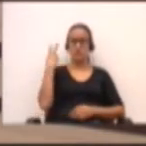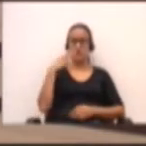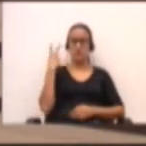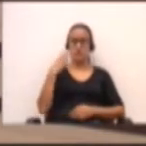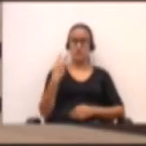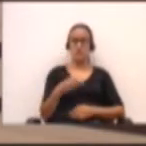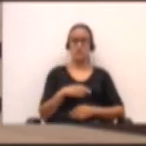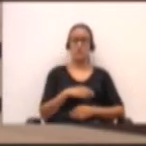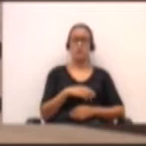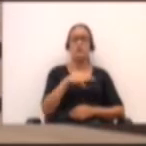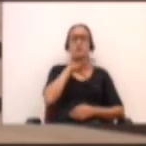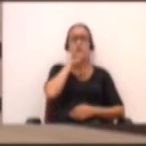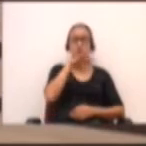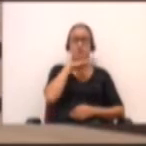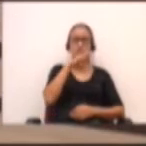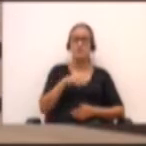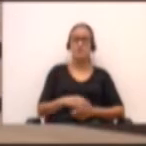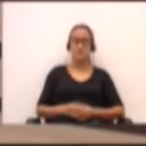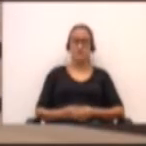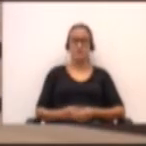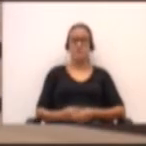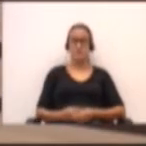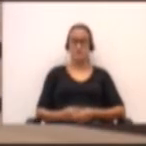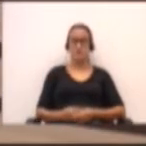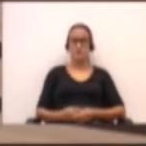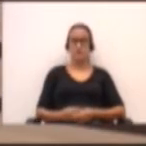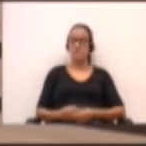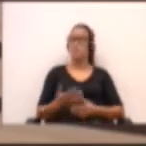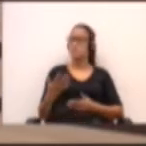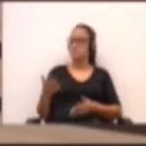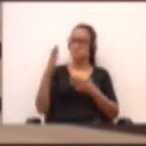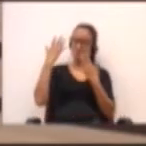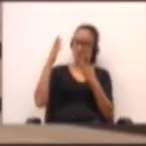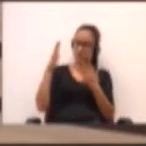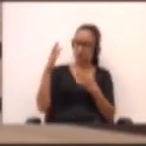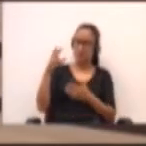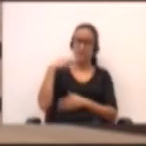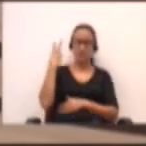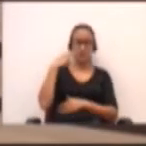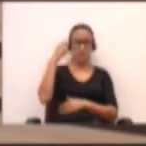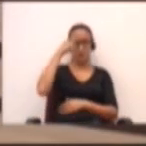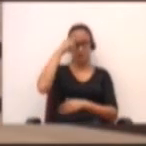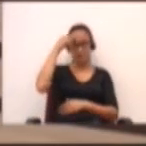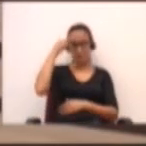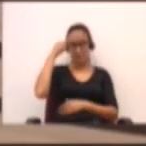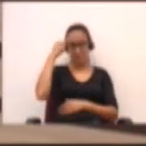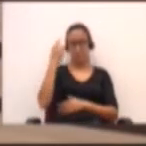palavra o vereador André Henrique Tigrão. Meus parabéns, Wilson Cerqueira, pelo requerimento.